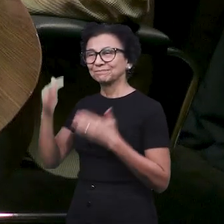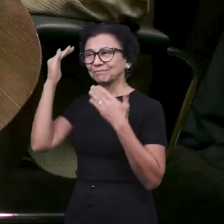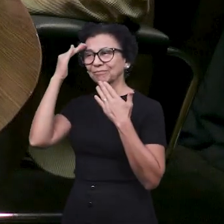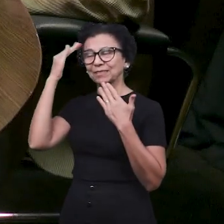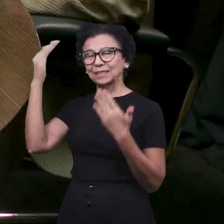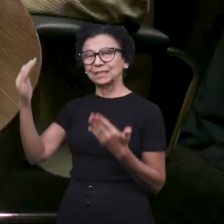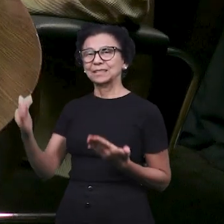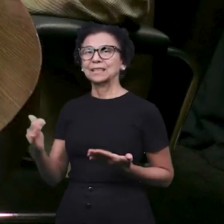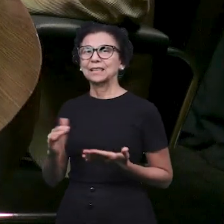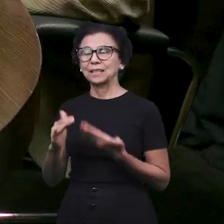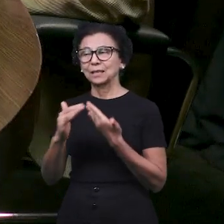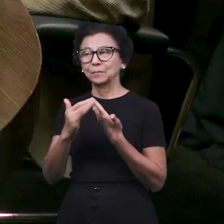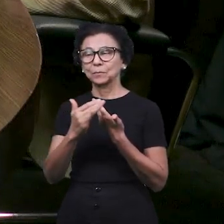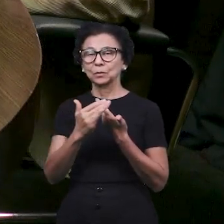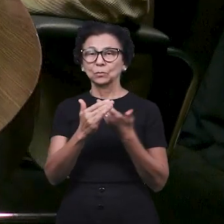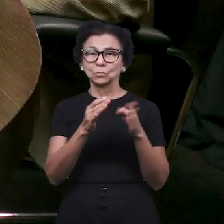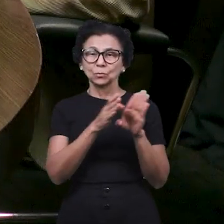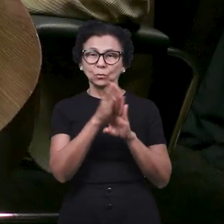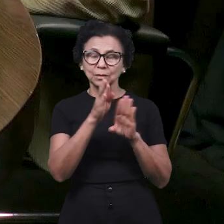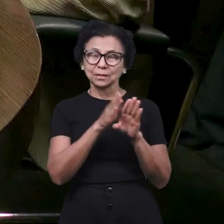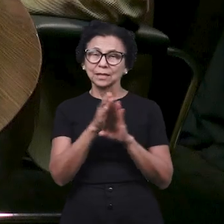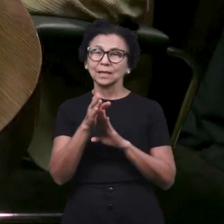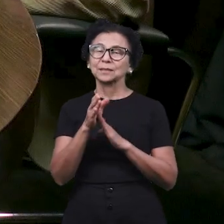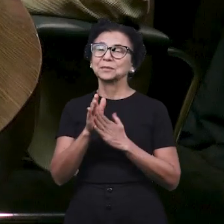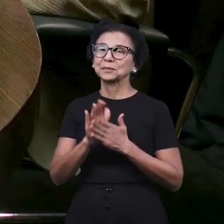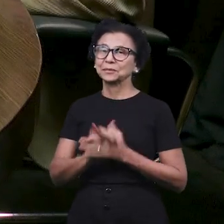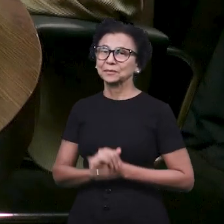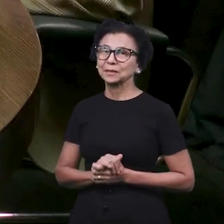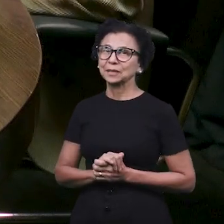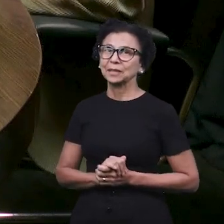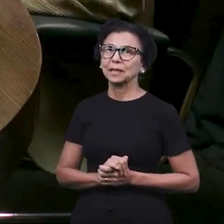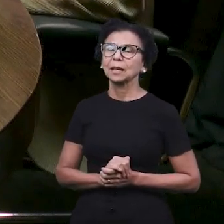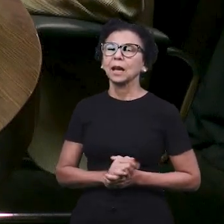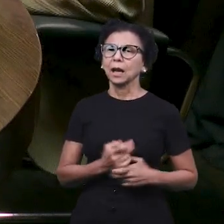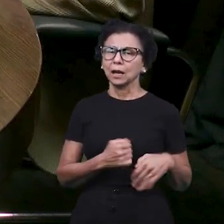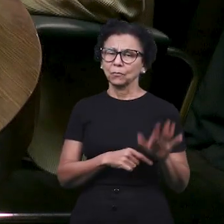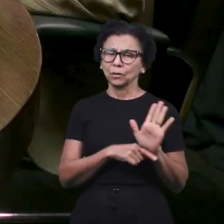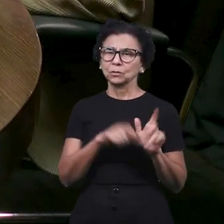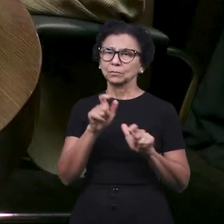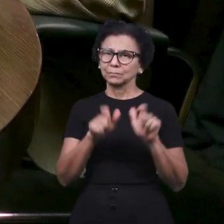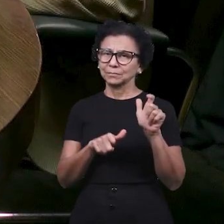Monferrari, eu queria agradecer ao senhor pelos conselhos, pela palavra, que certamente